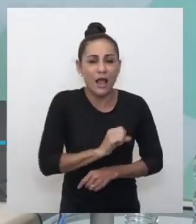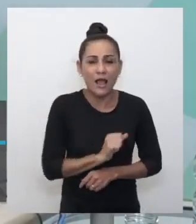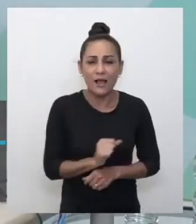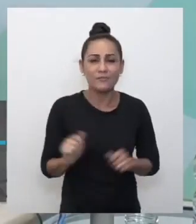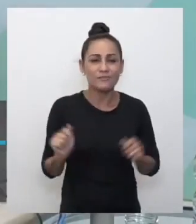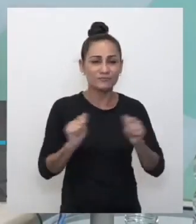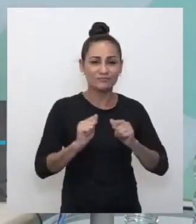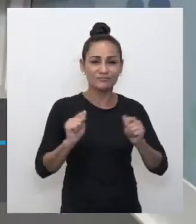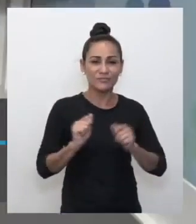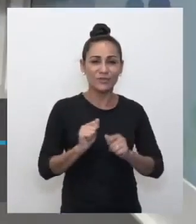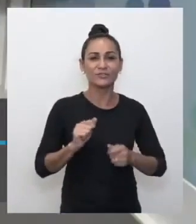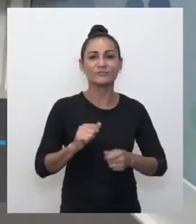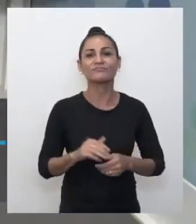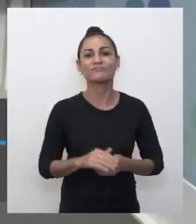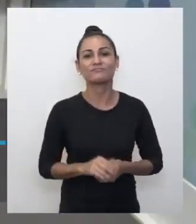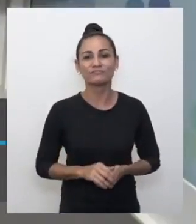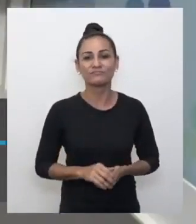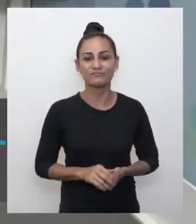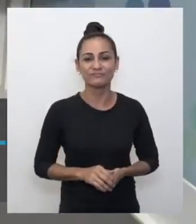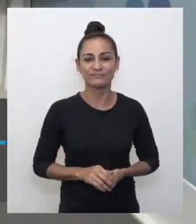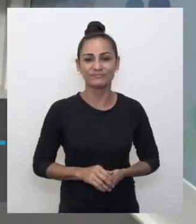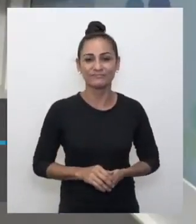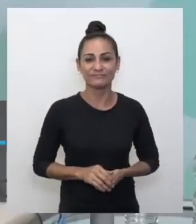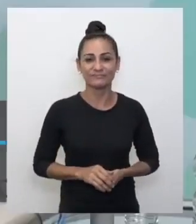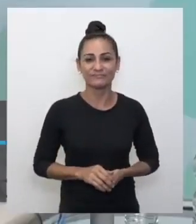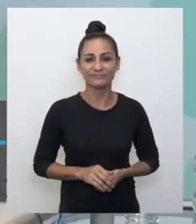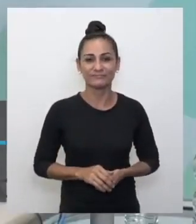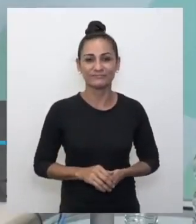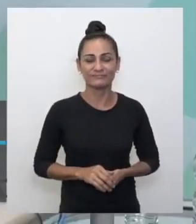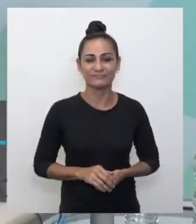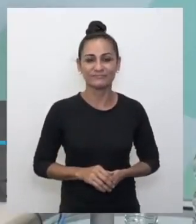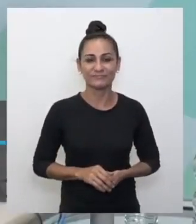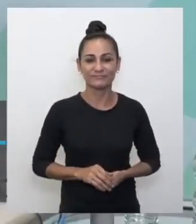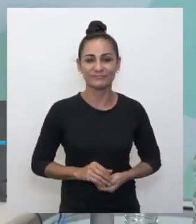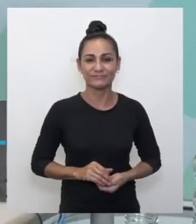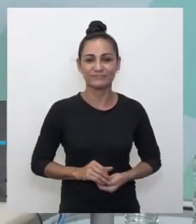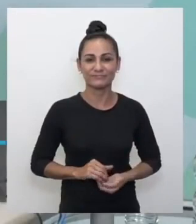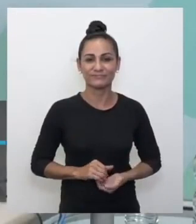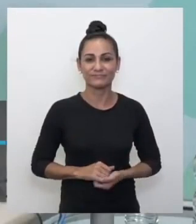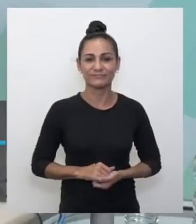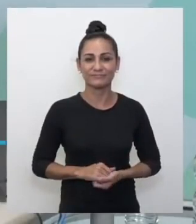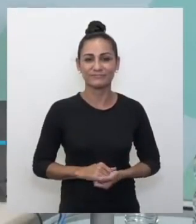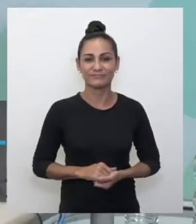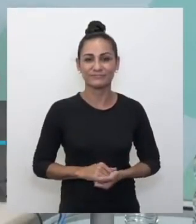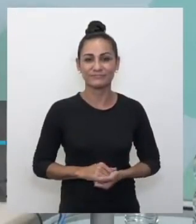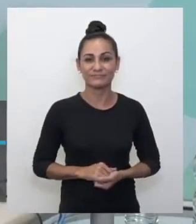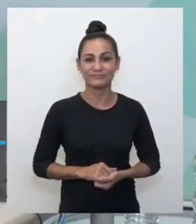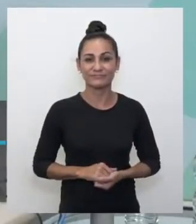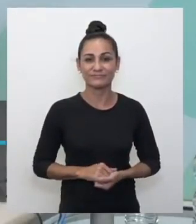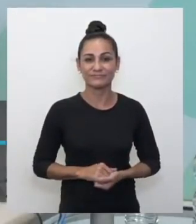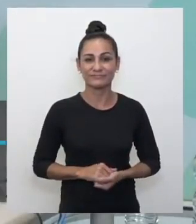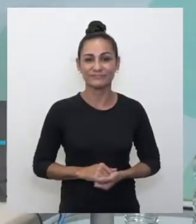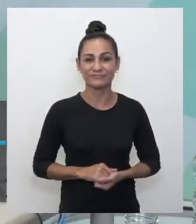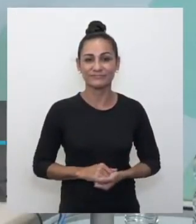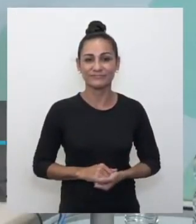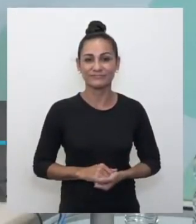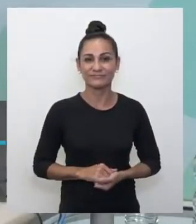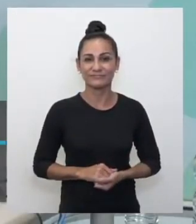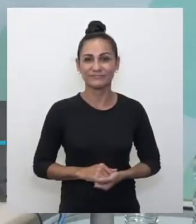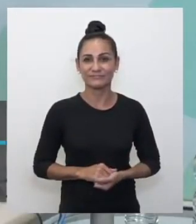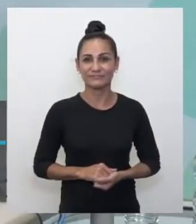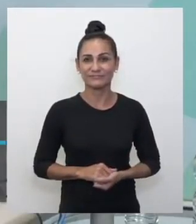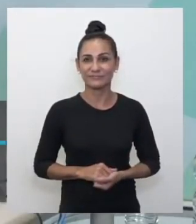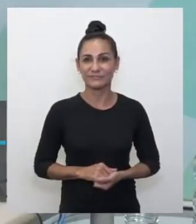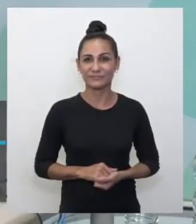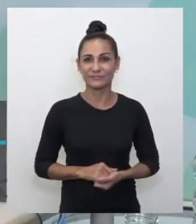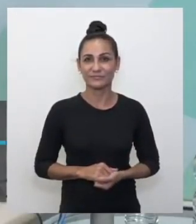want to work with us here, not with her, with us. Here in the same media center, you can also go to Banco